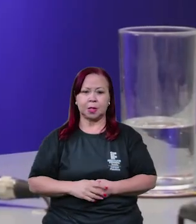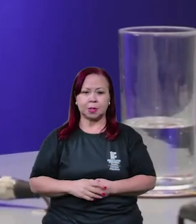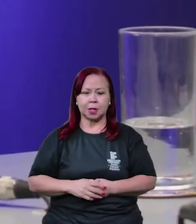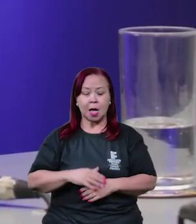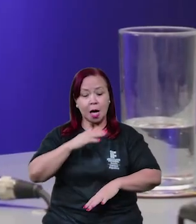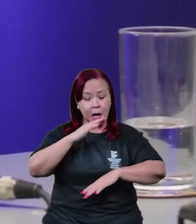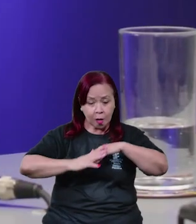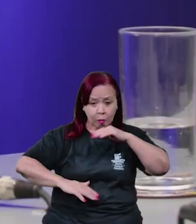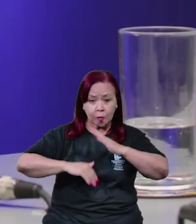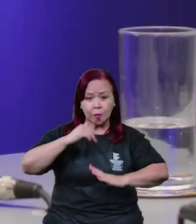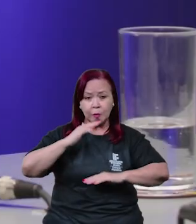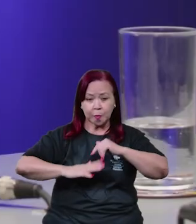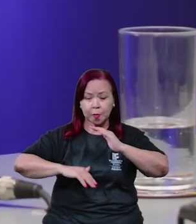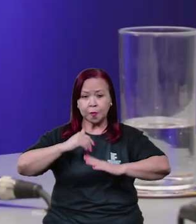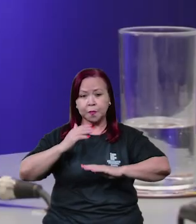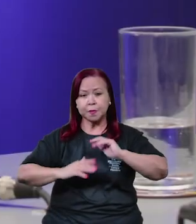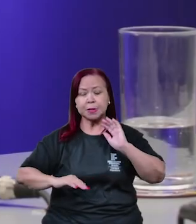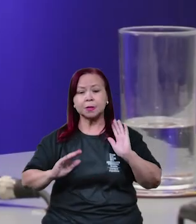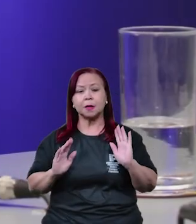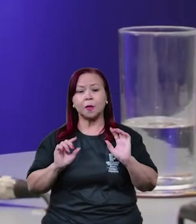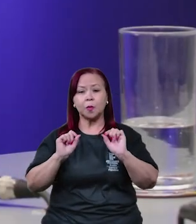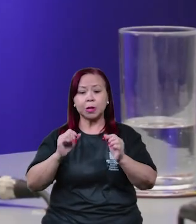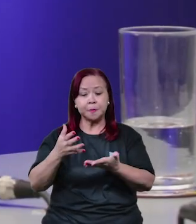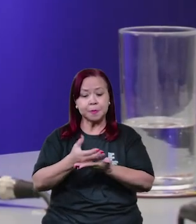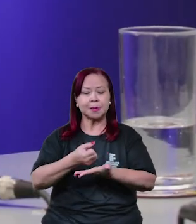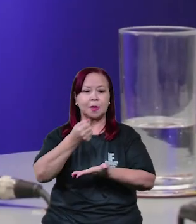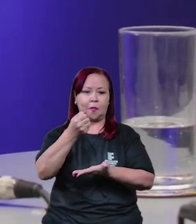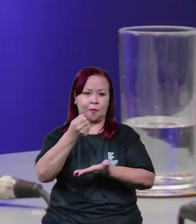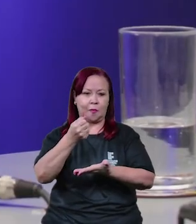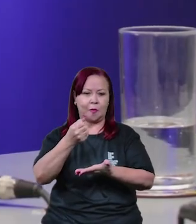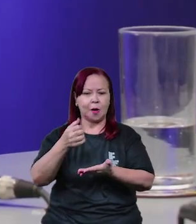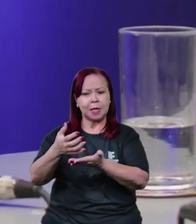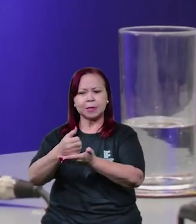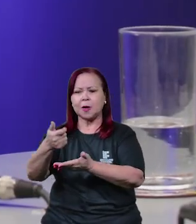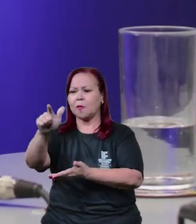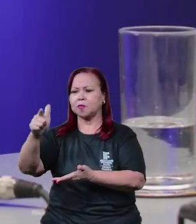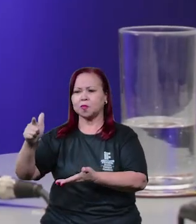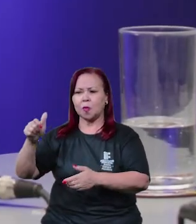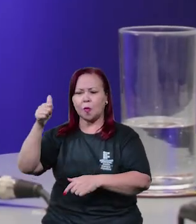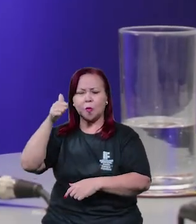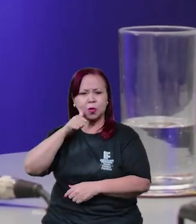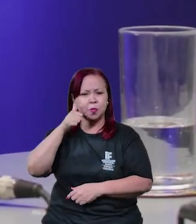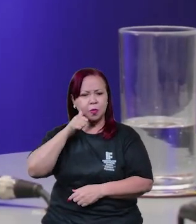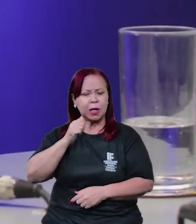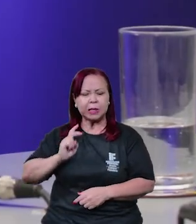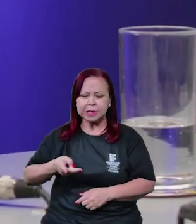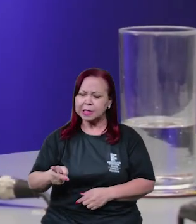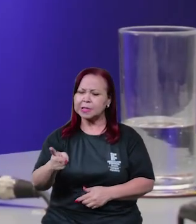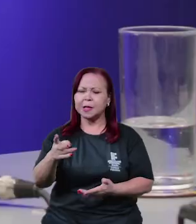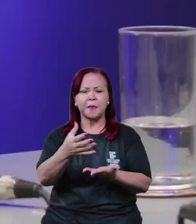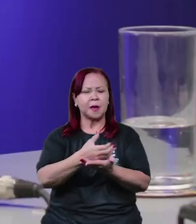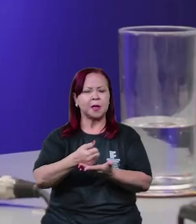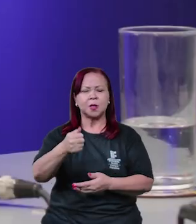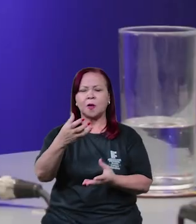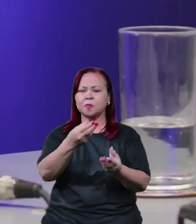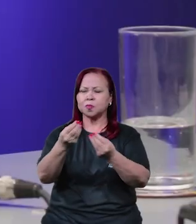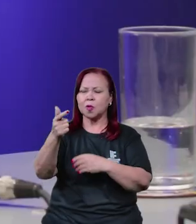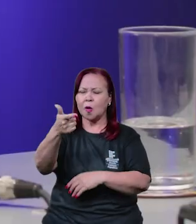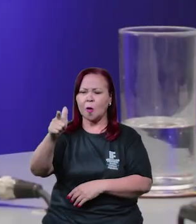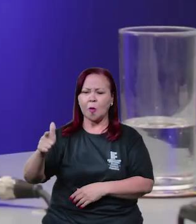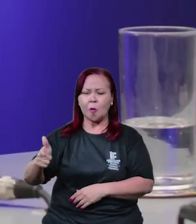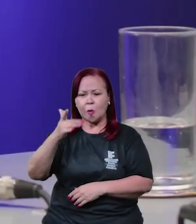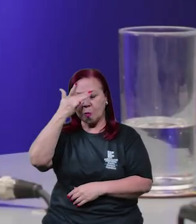uma profissão que me salvou, salvou outras mulheres, salva e vai salvar muitas outras